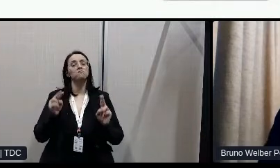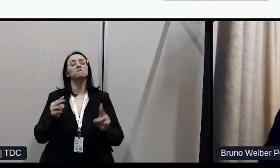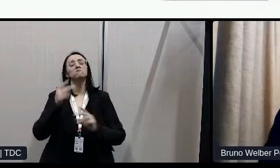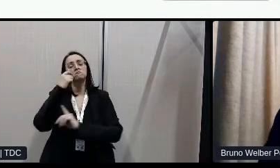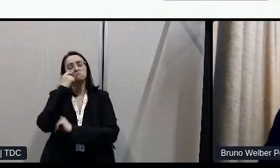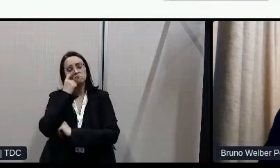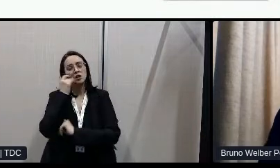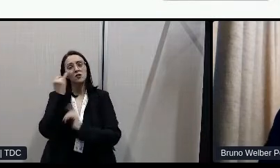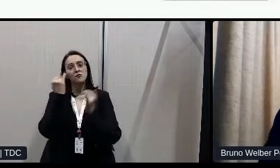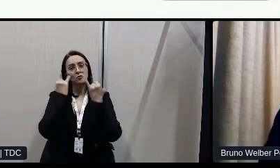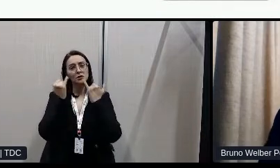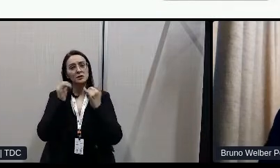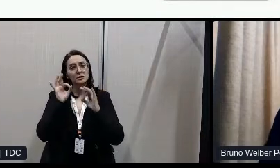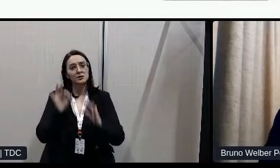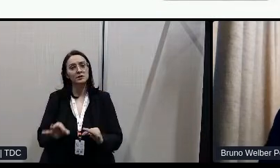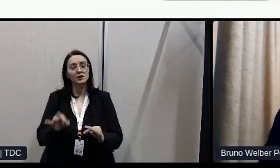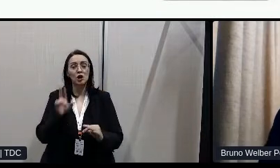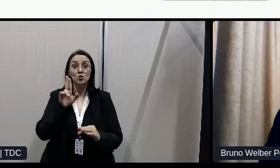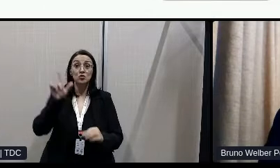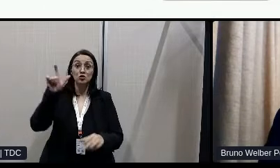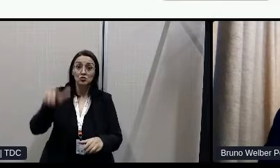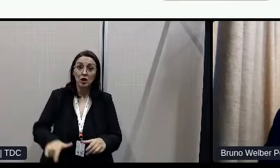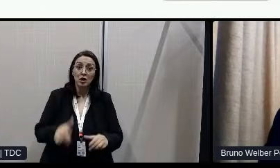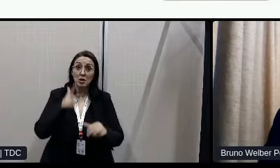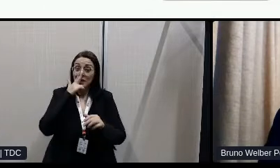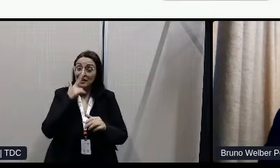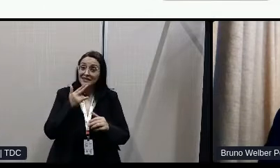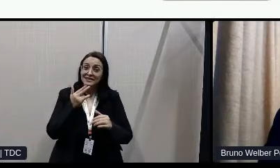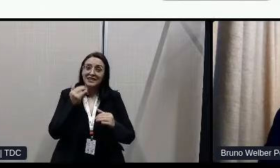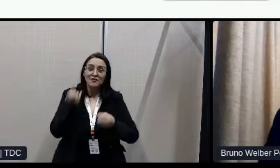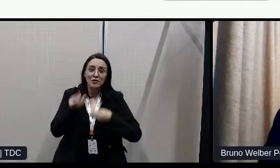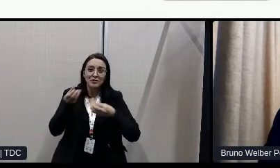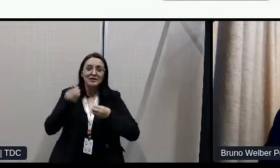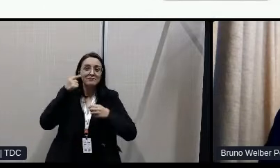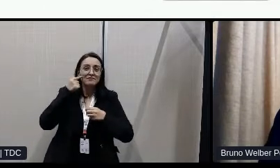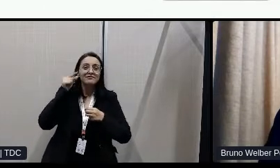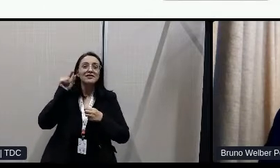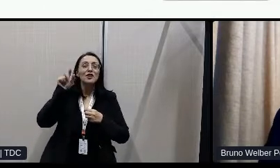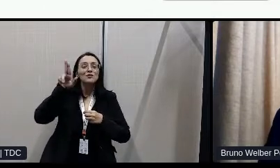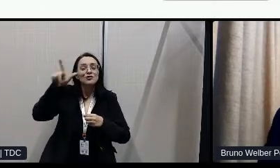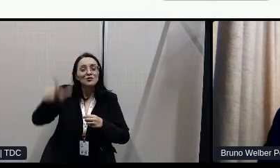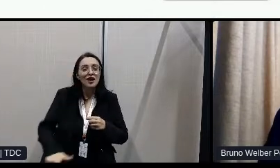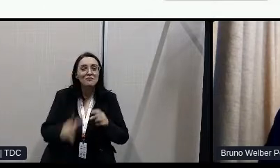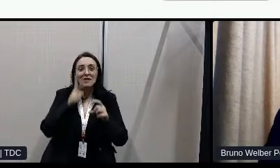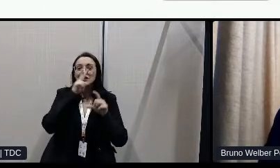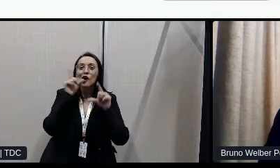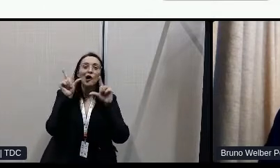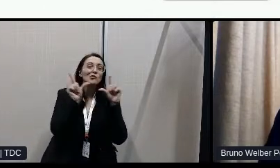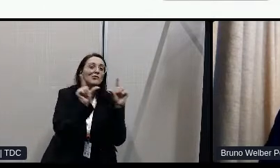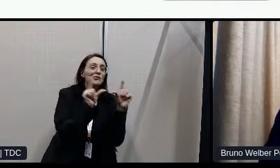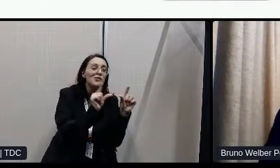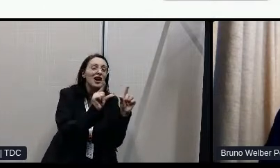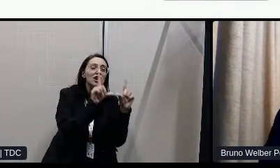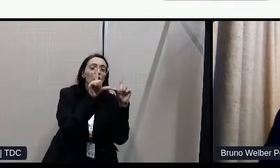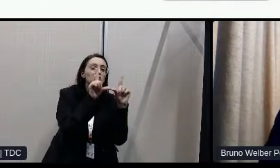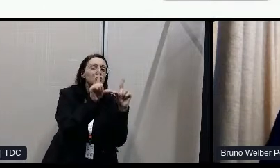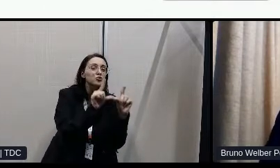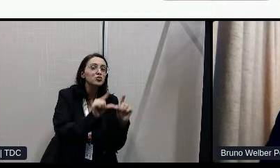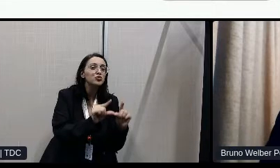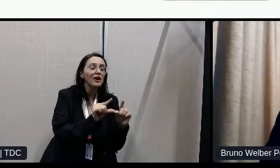dados que realmente os usuários de talkback está caindo e que o Jexu está presente, vamos dizer assim, nos celulares de muitos deficientes